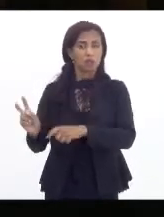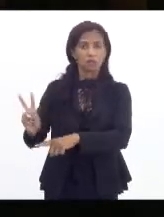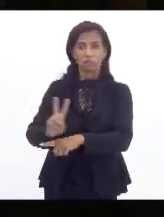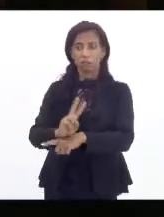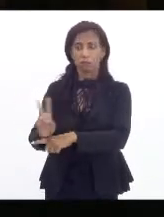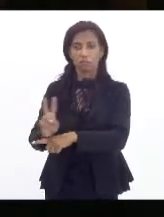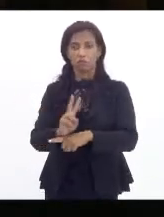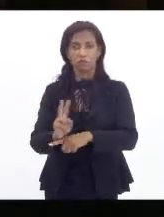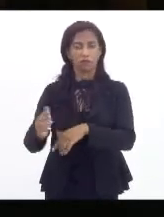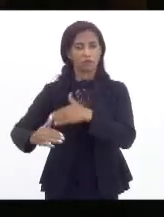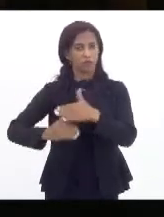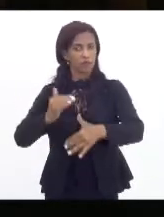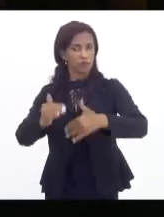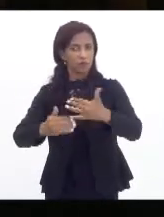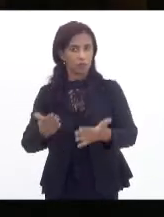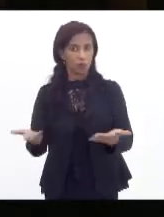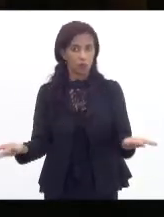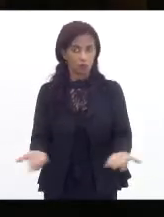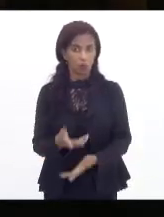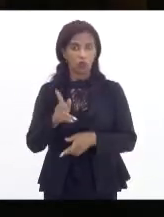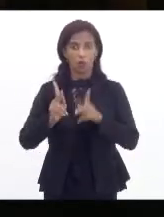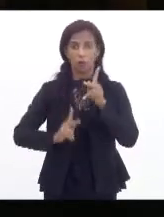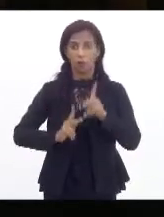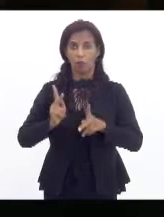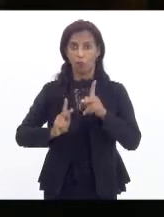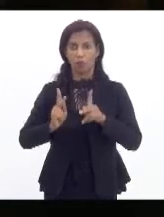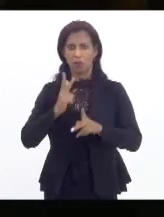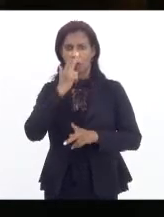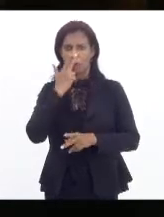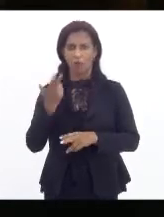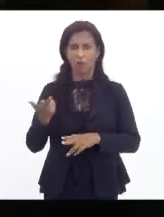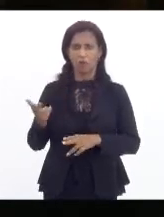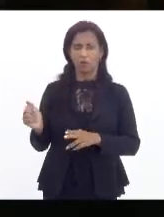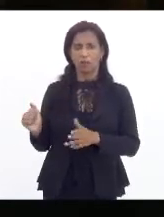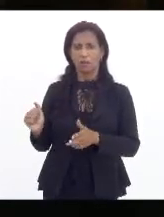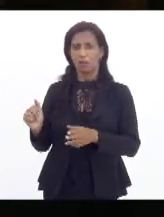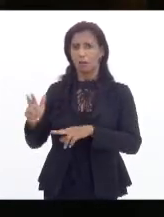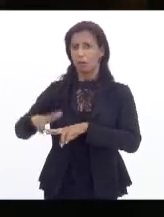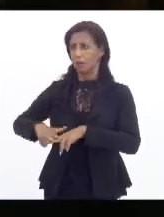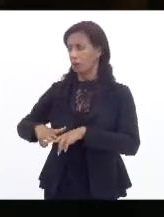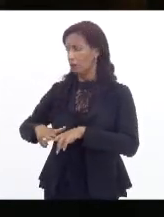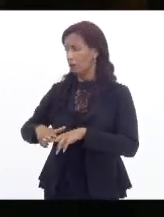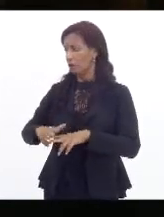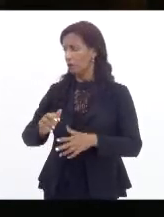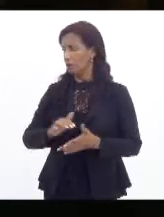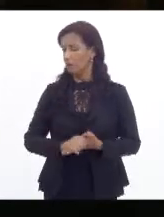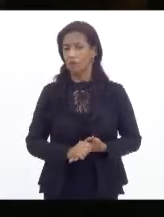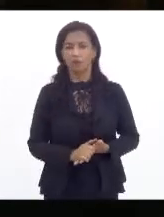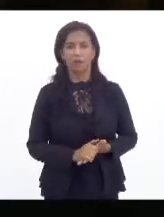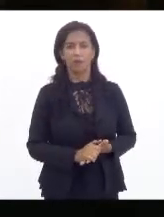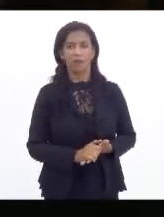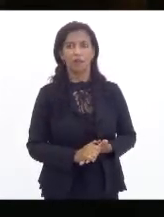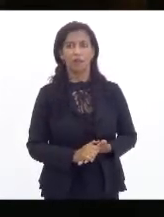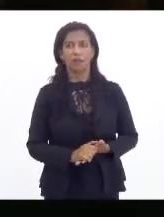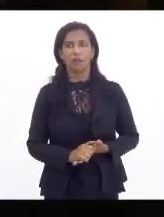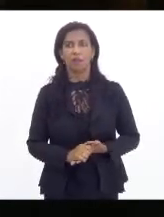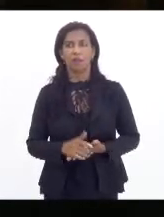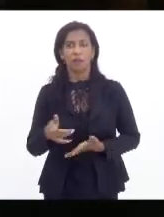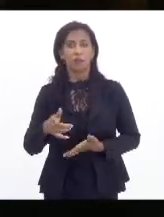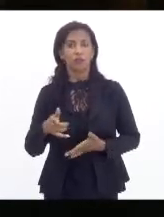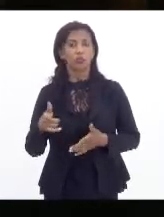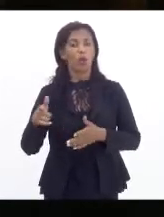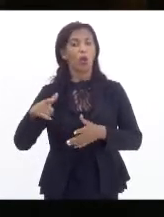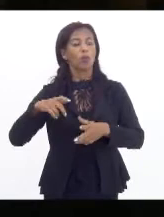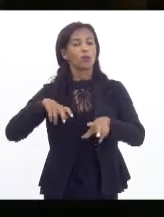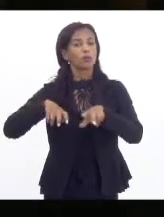fiscalização desses processos. Hoje a população está refém das milícias no que tange não só transporte no estado do